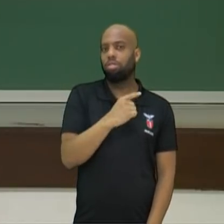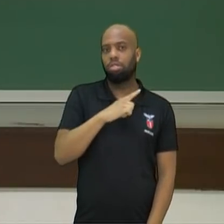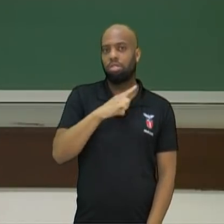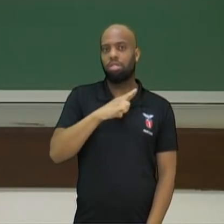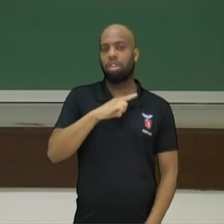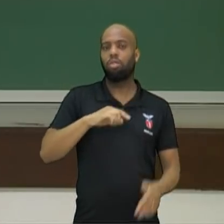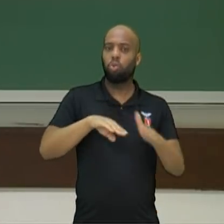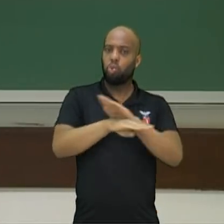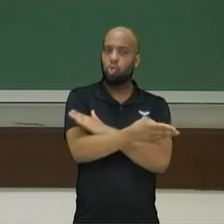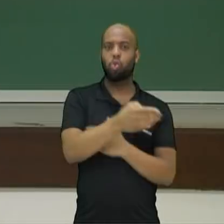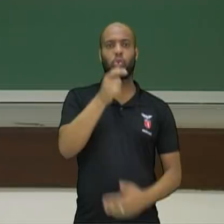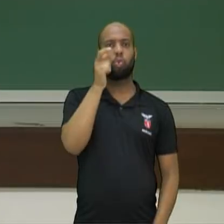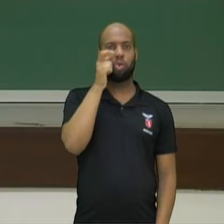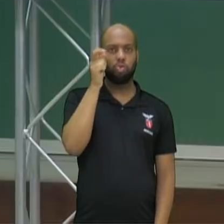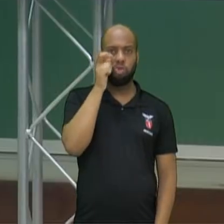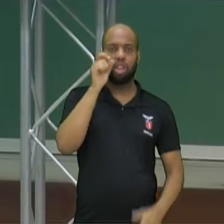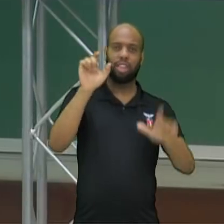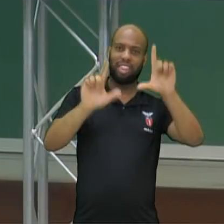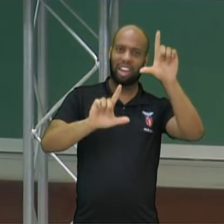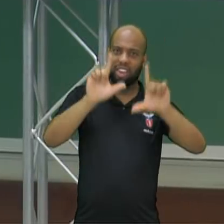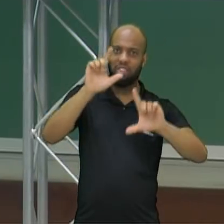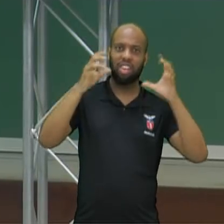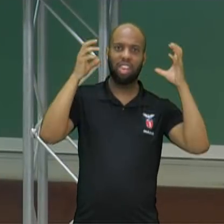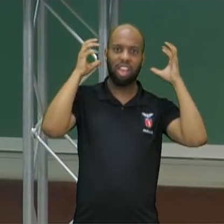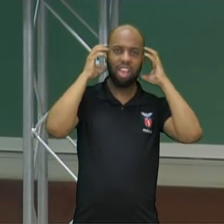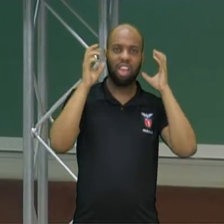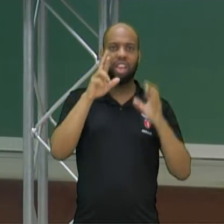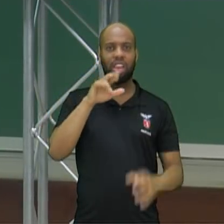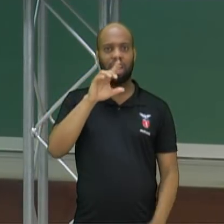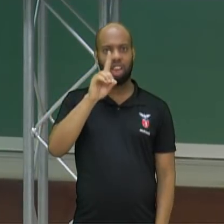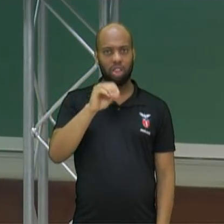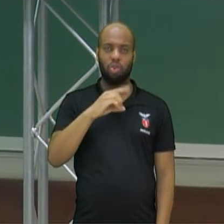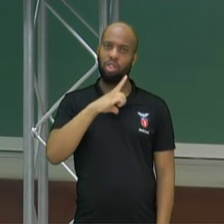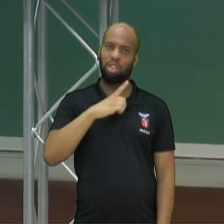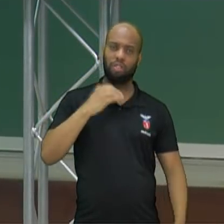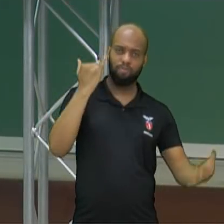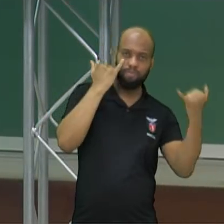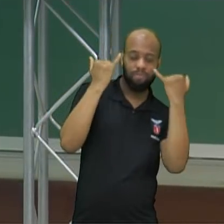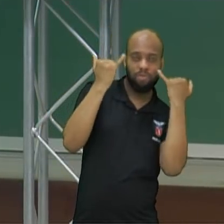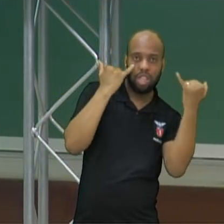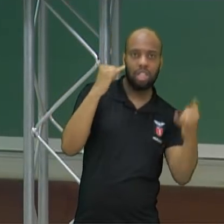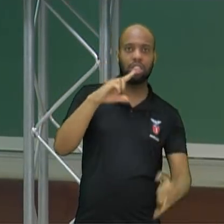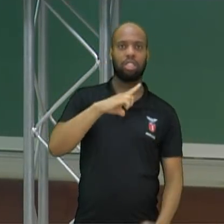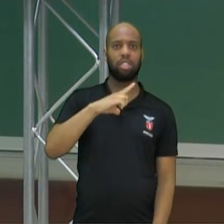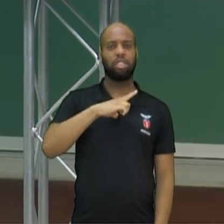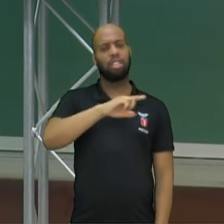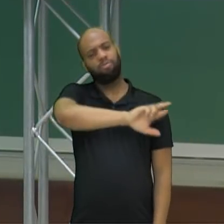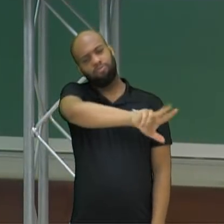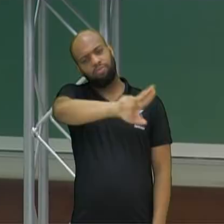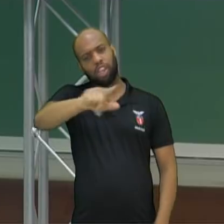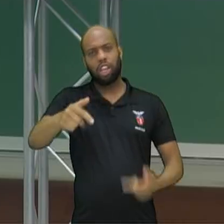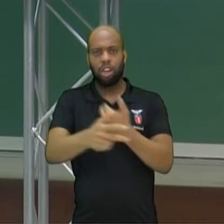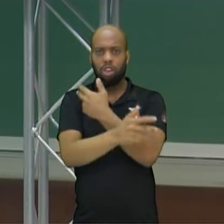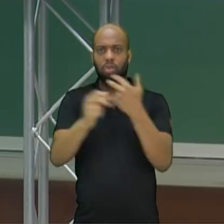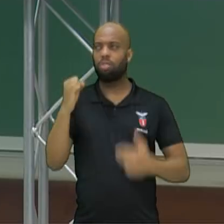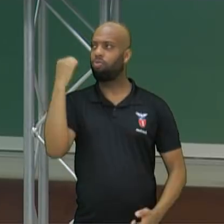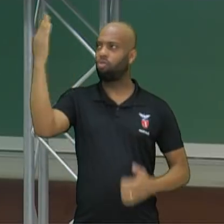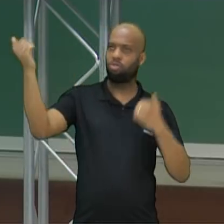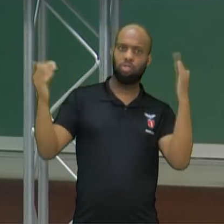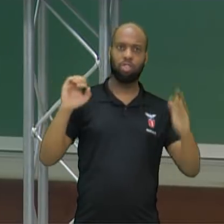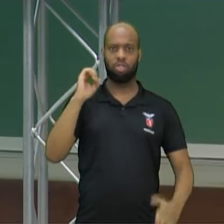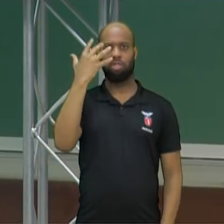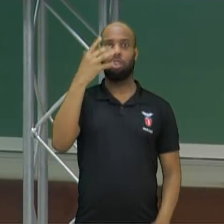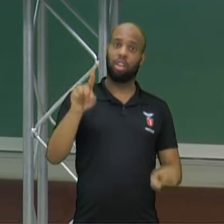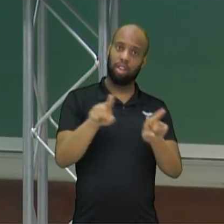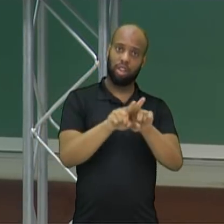a TV, o rádio, está o tempo todo colocando notícias, várias coisas que acontecem aí fora, está